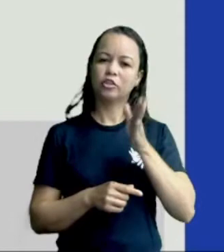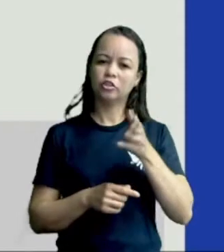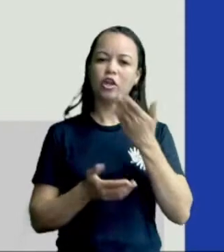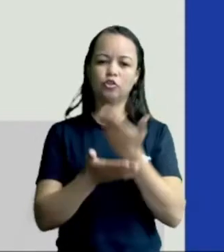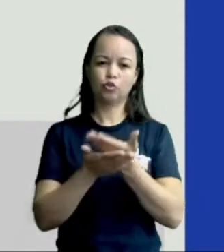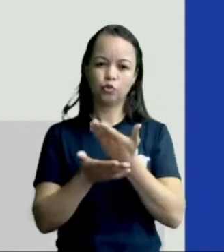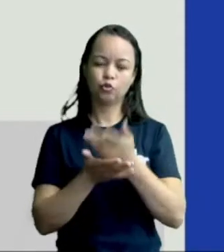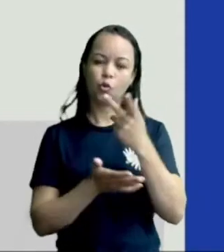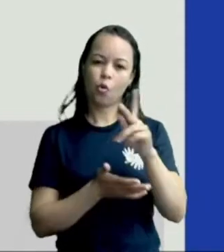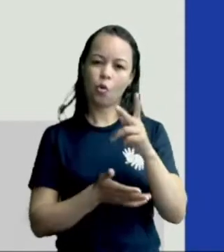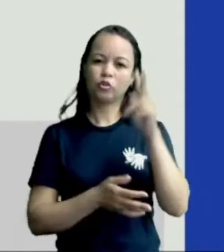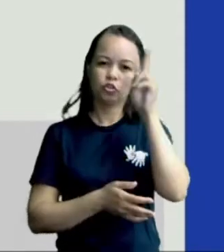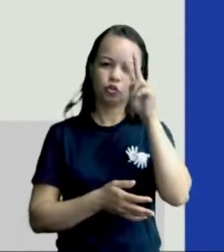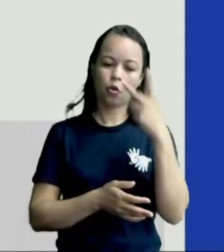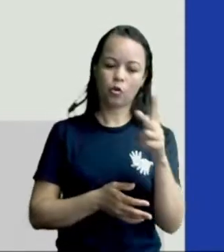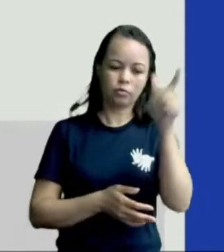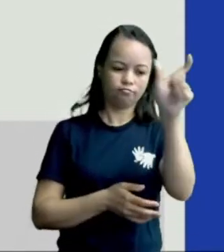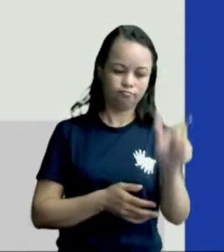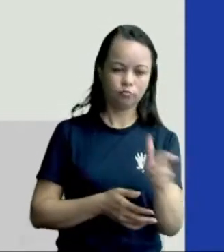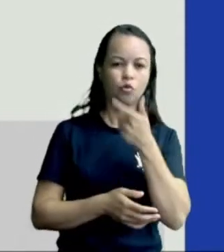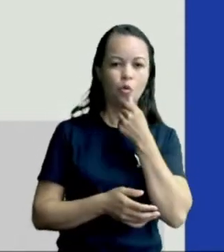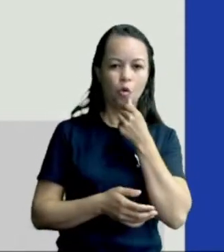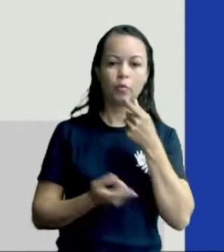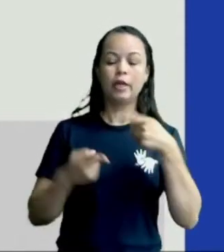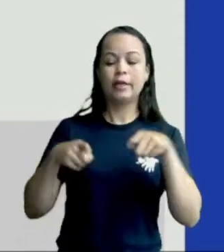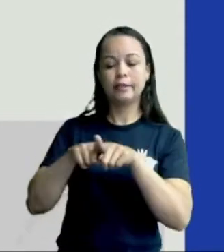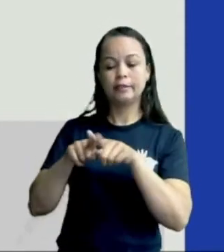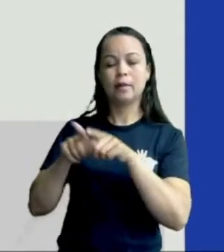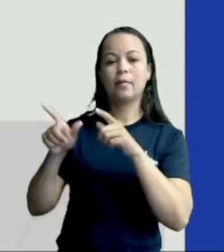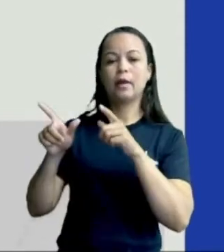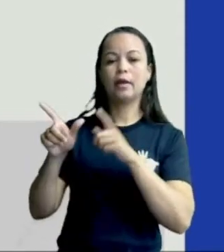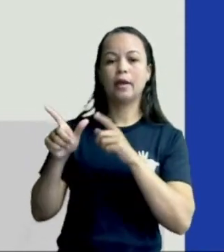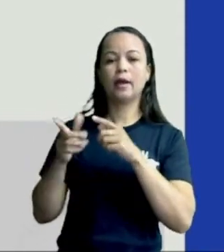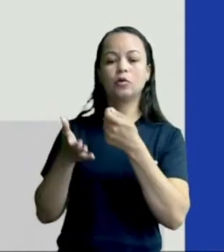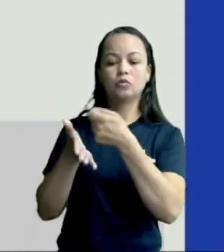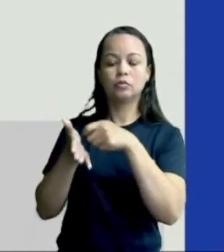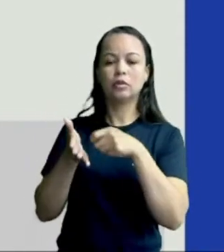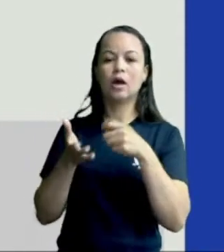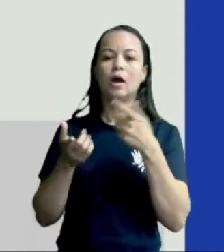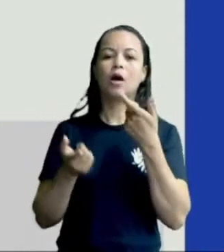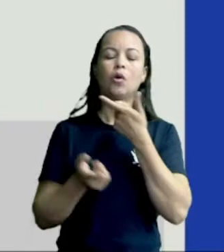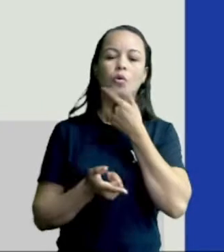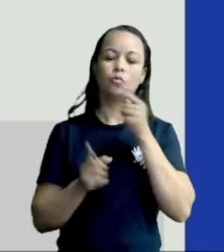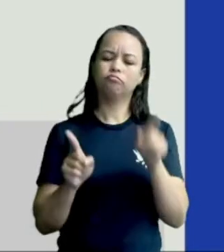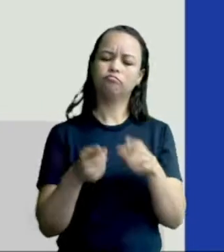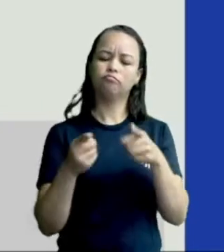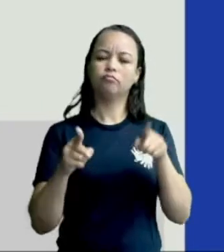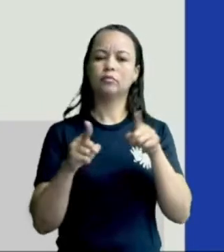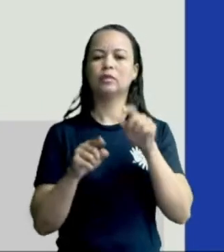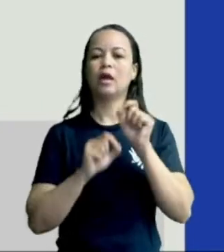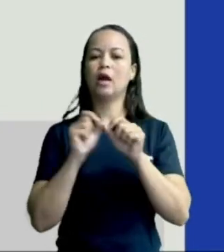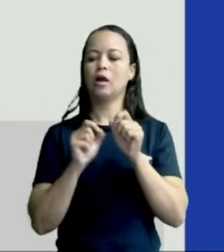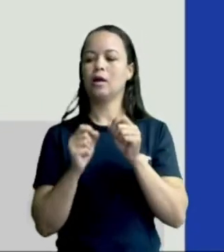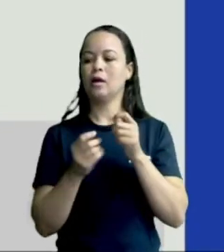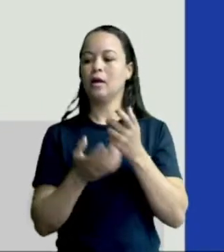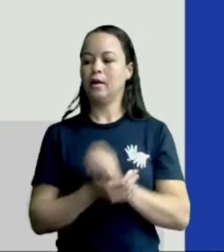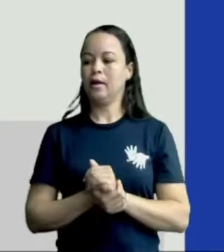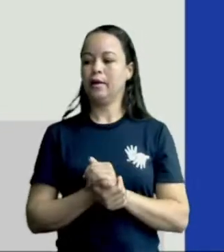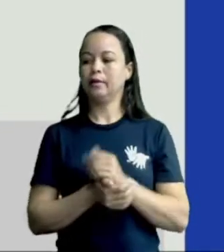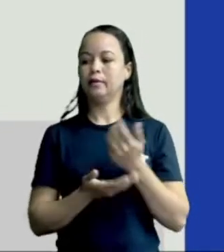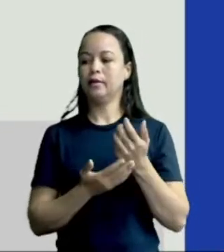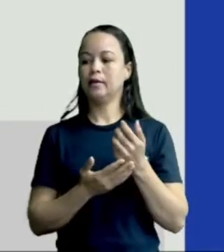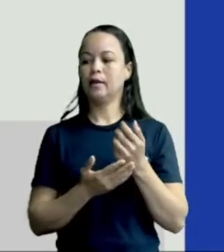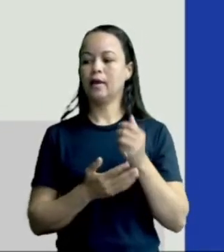hino é uma composição musical patriótica que evoca e elogia a história, as